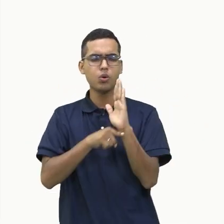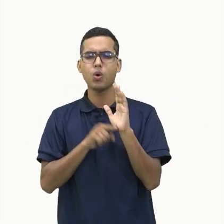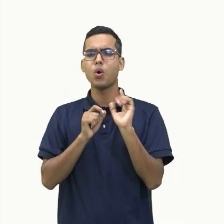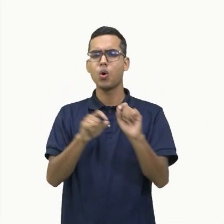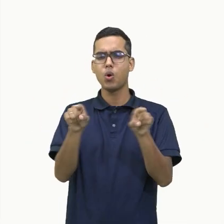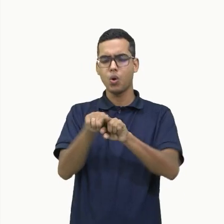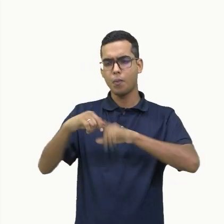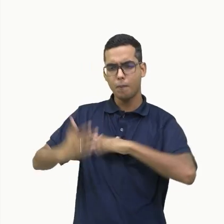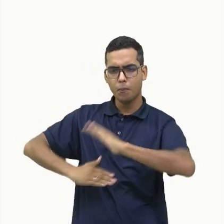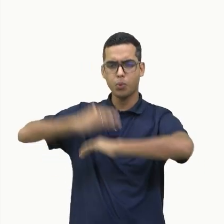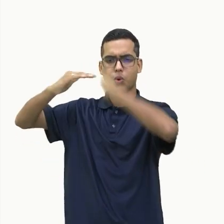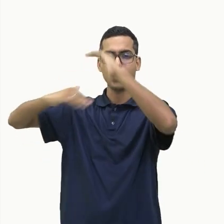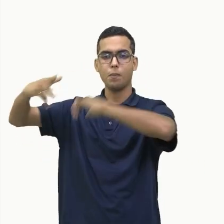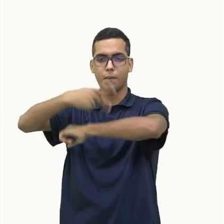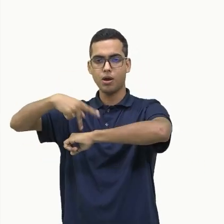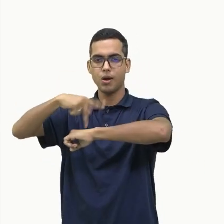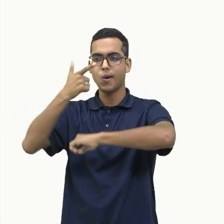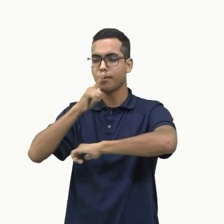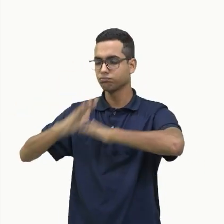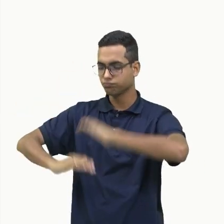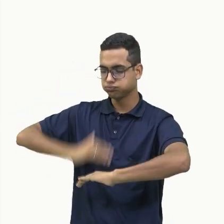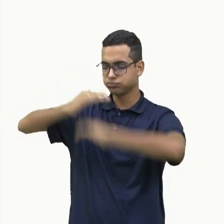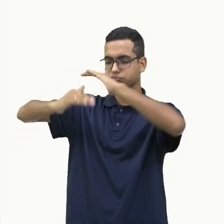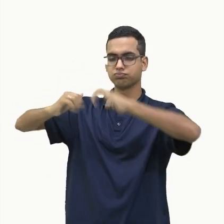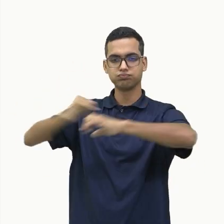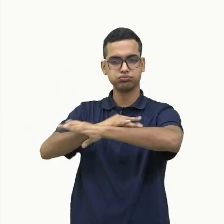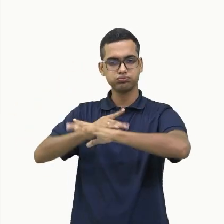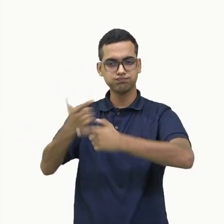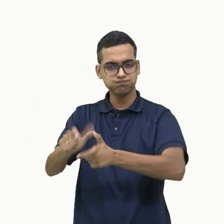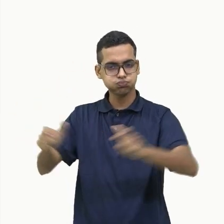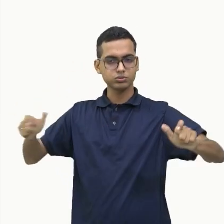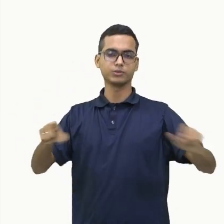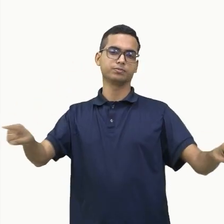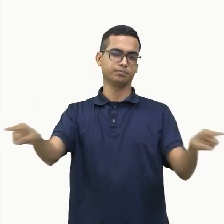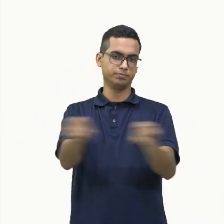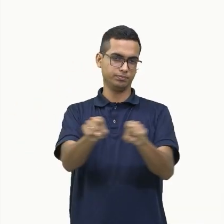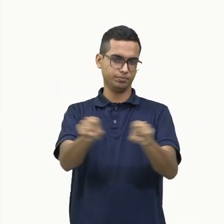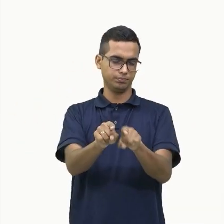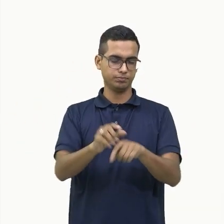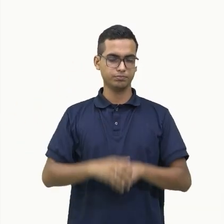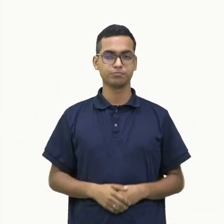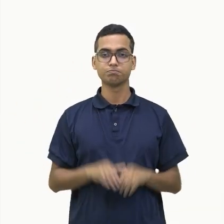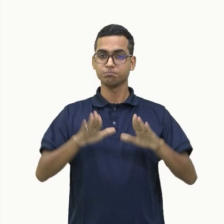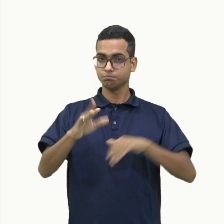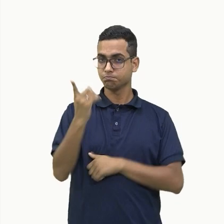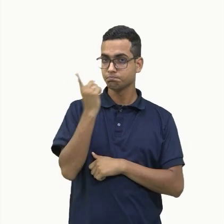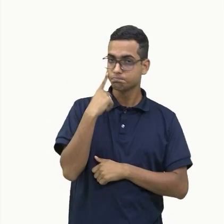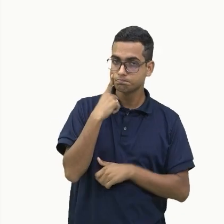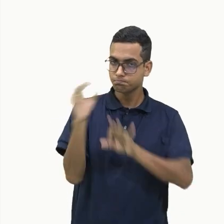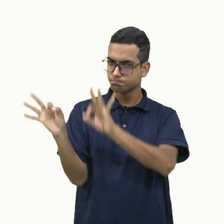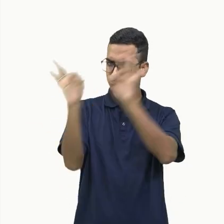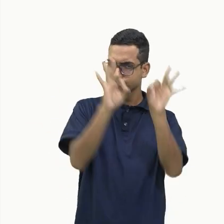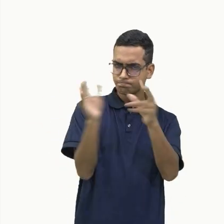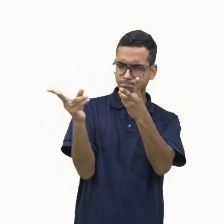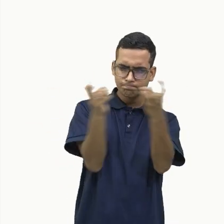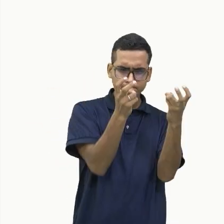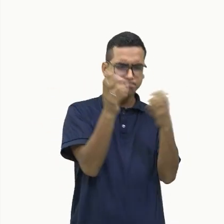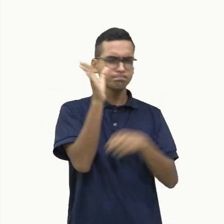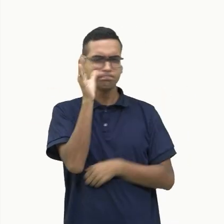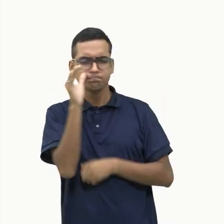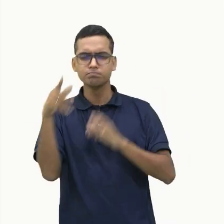desses países, dessas áreas. Porém, né, a gente tem que observar que muitas vezes, né,